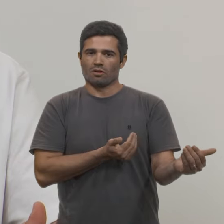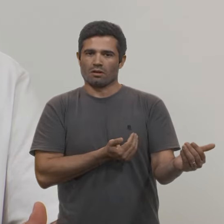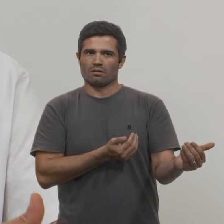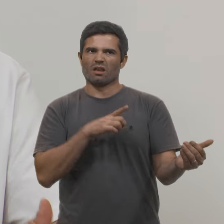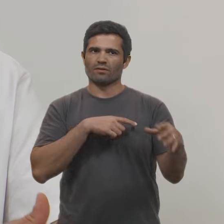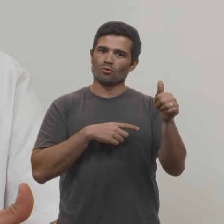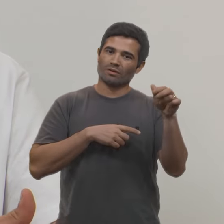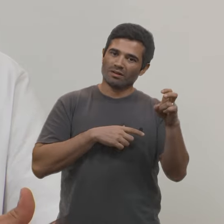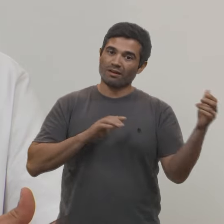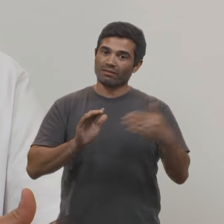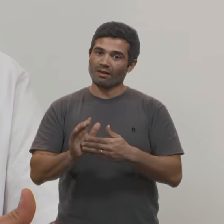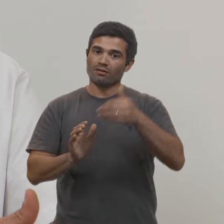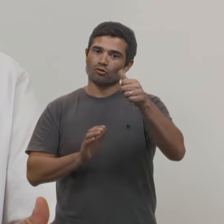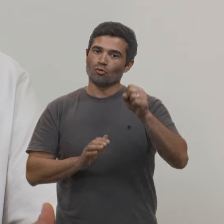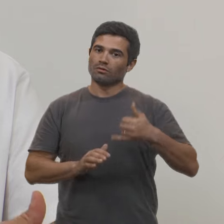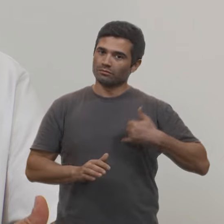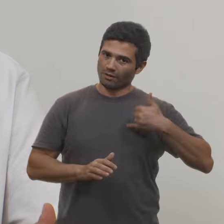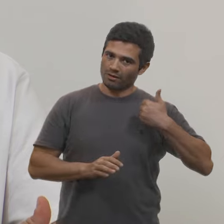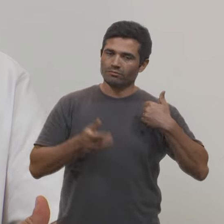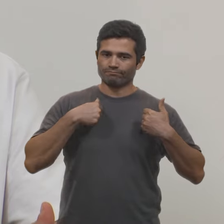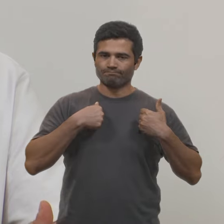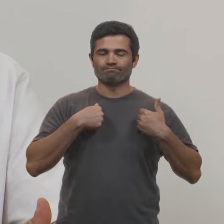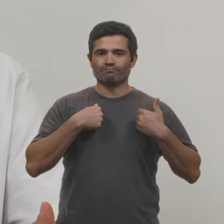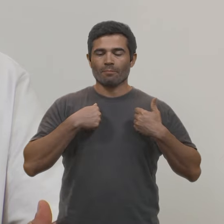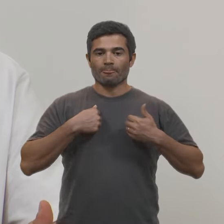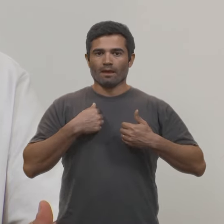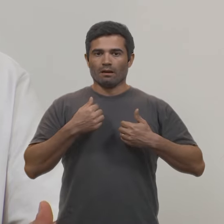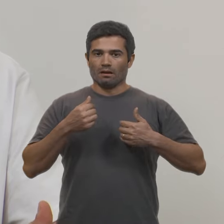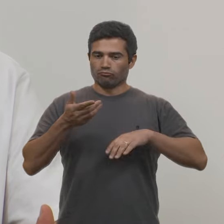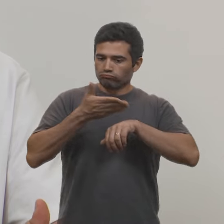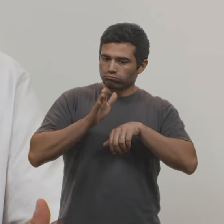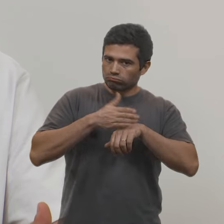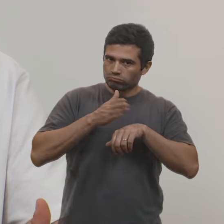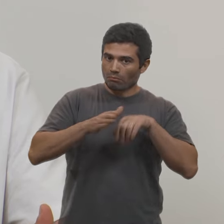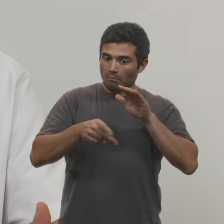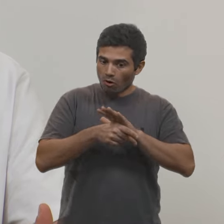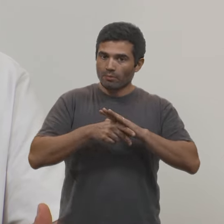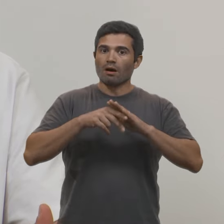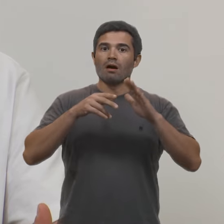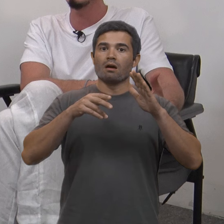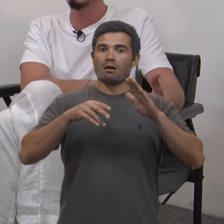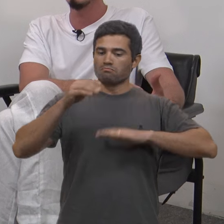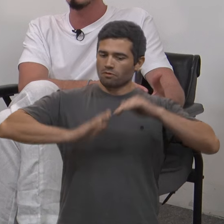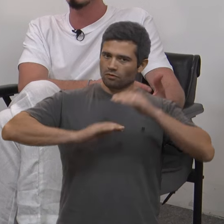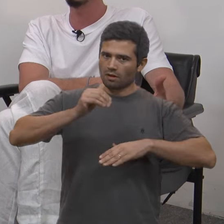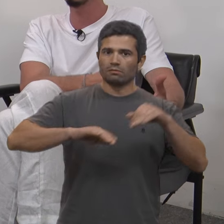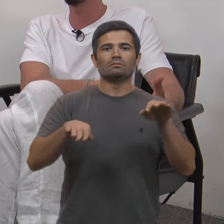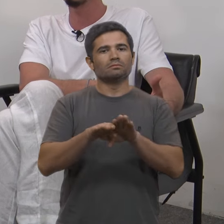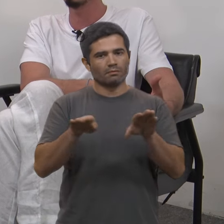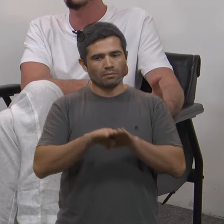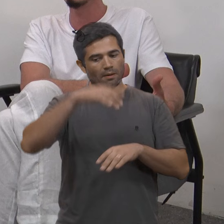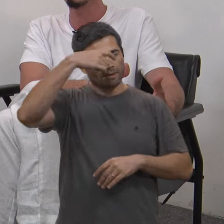da adolescência, que foi dos 15 aos 18, né? Então, acho que minha formação, não só como ator, mas muito como pessoa também, é